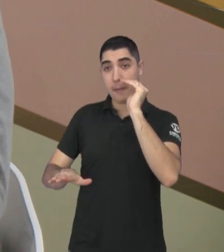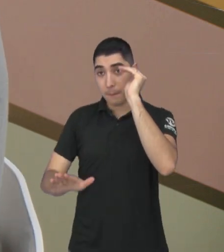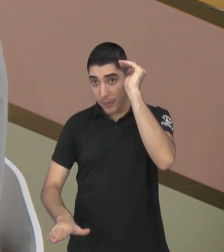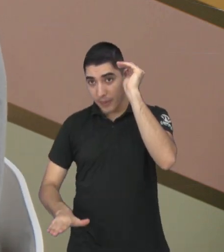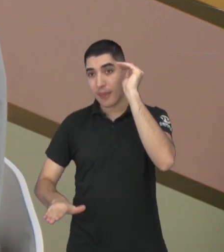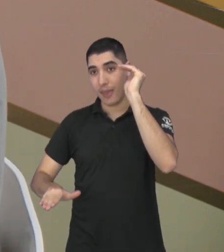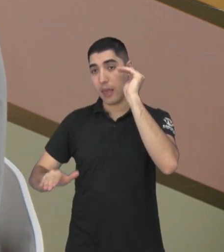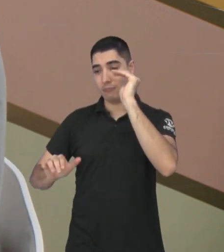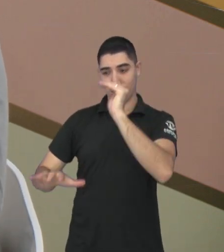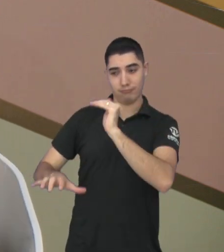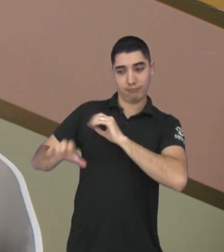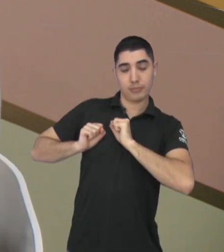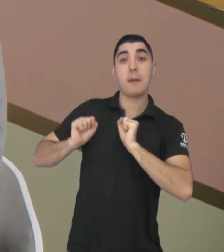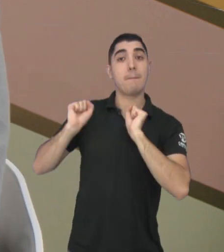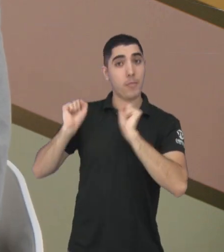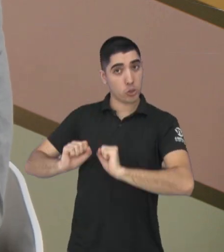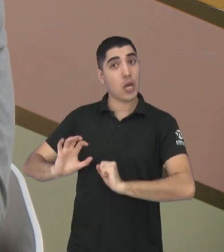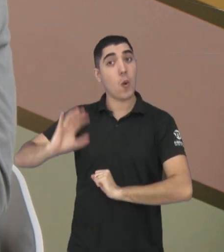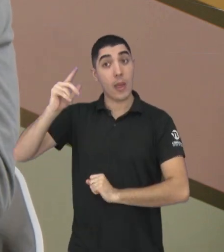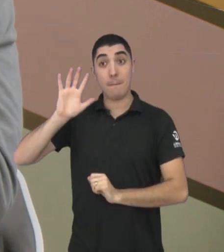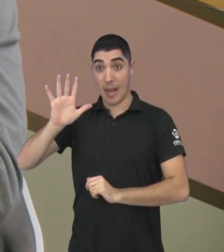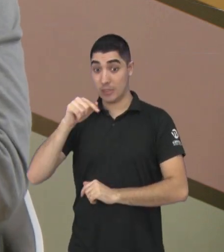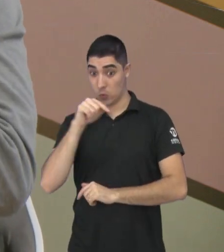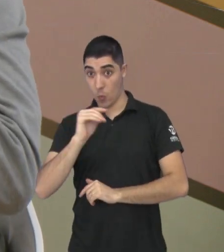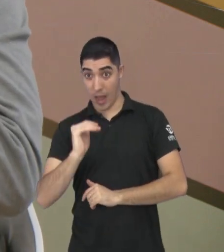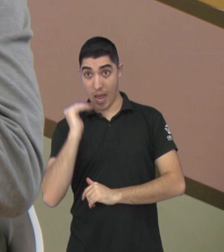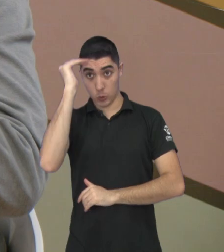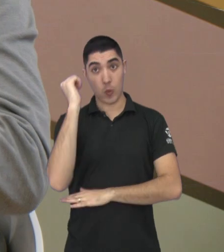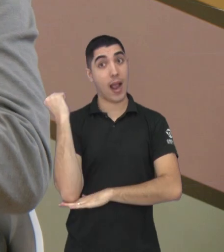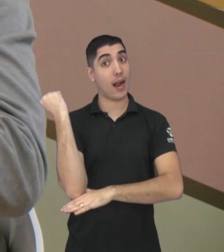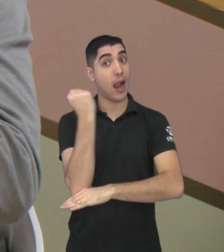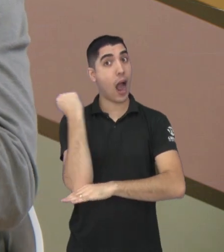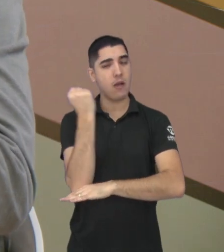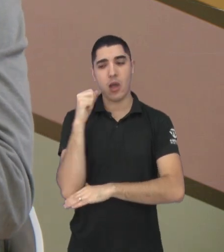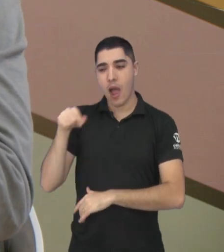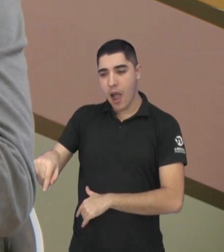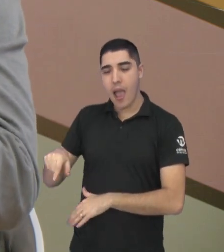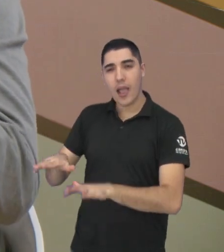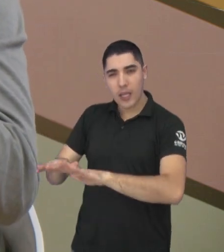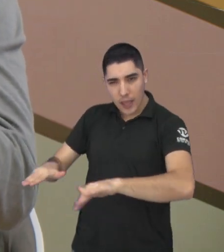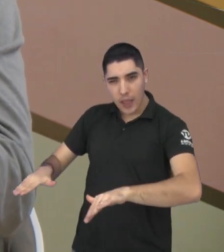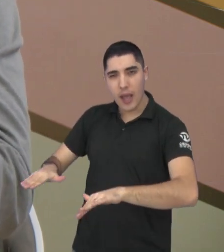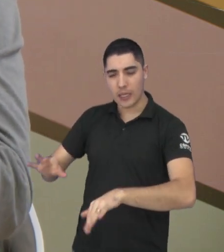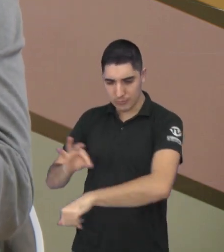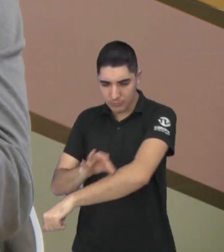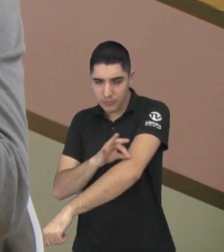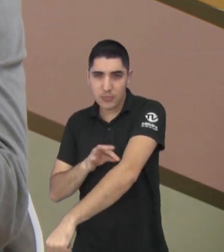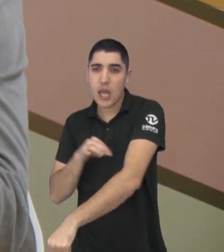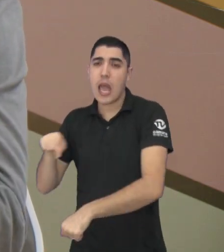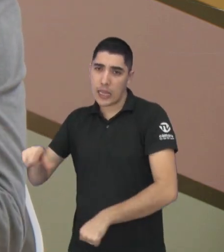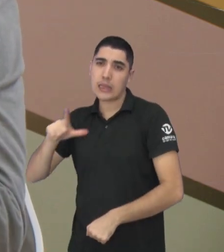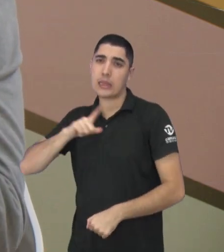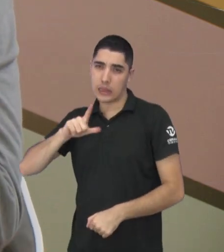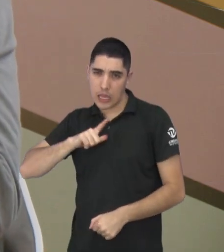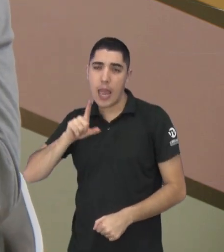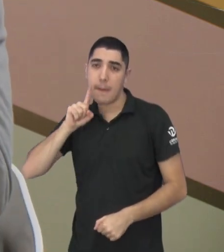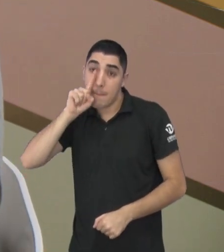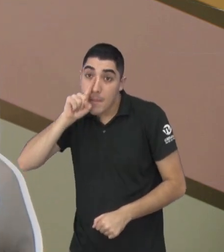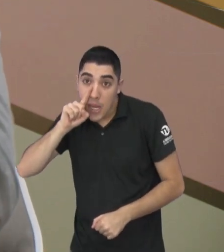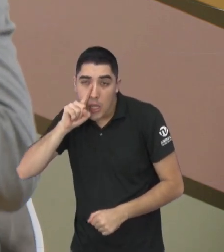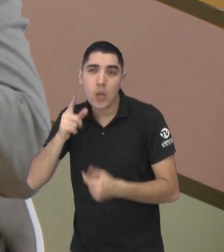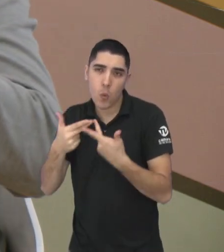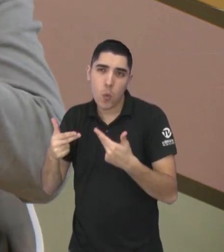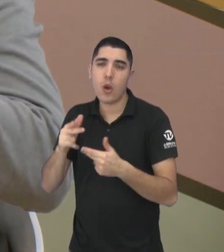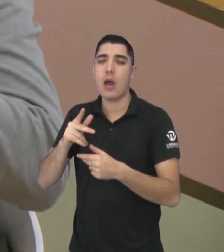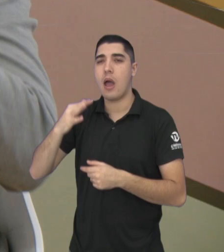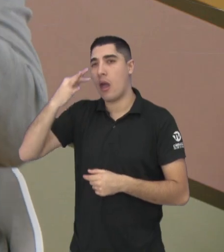graves com a catapora, então é diferente. A catapora em criança pequena, naturalmente tem um certo risco de